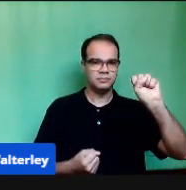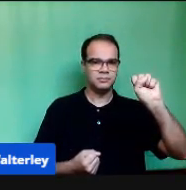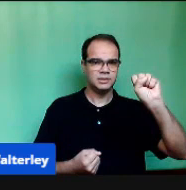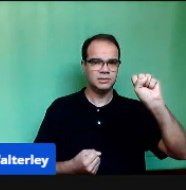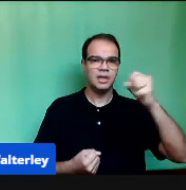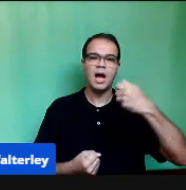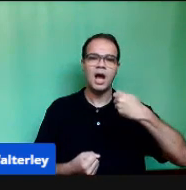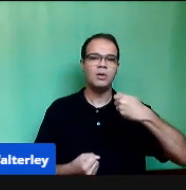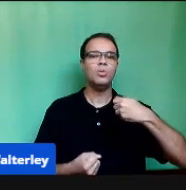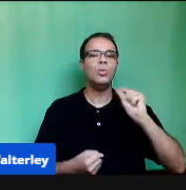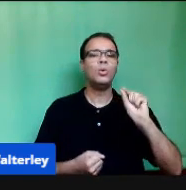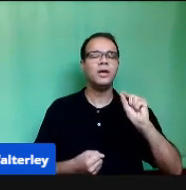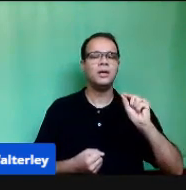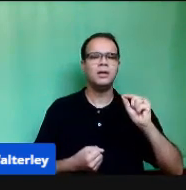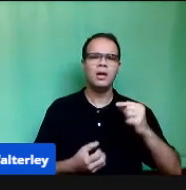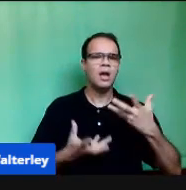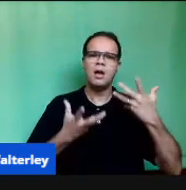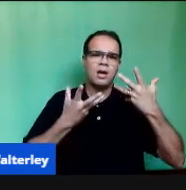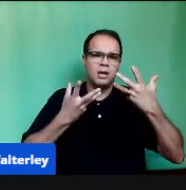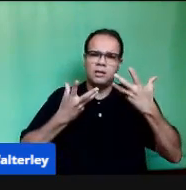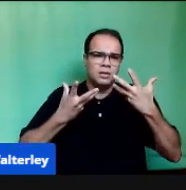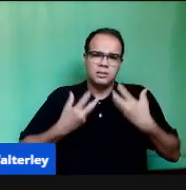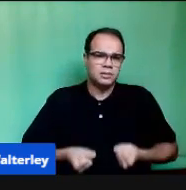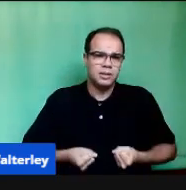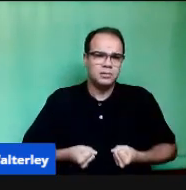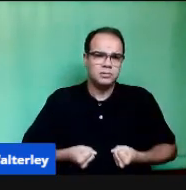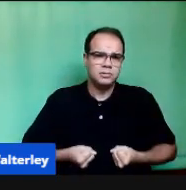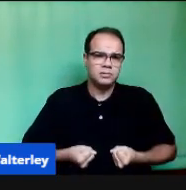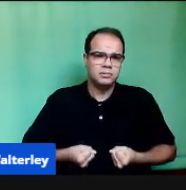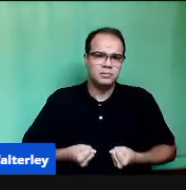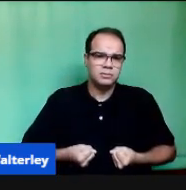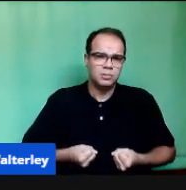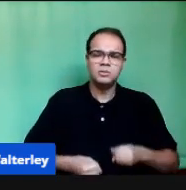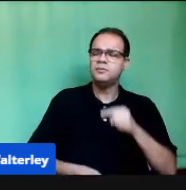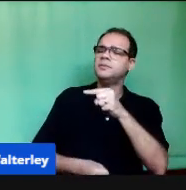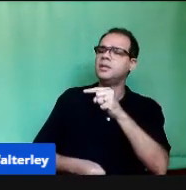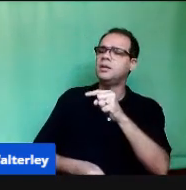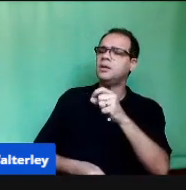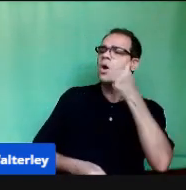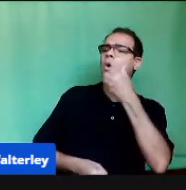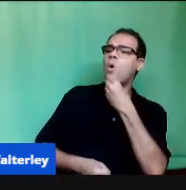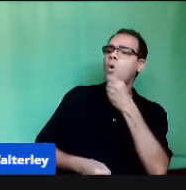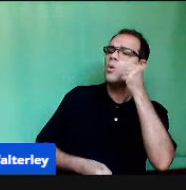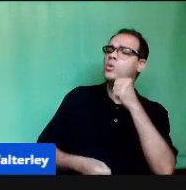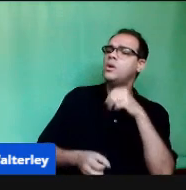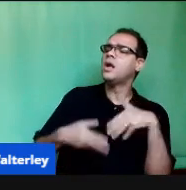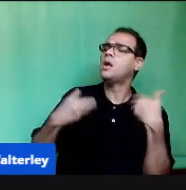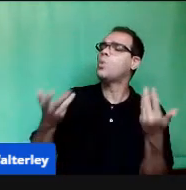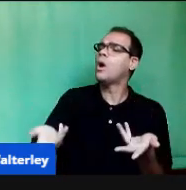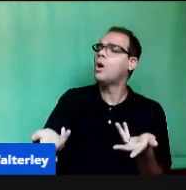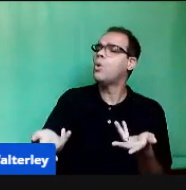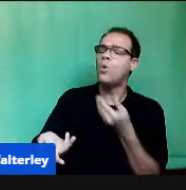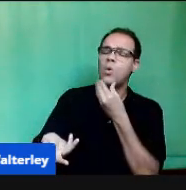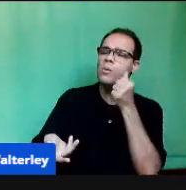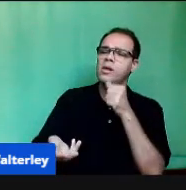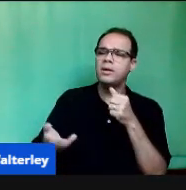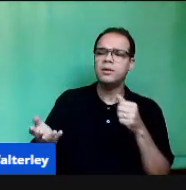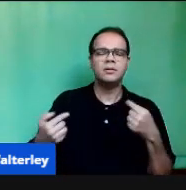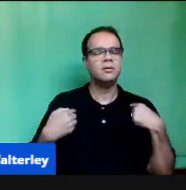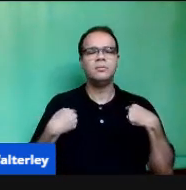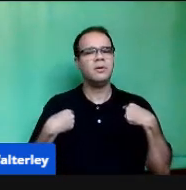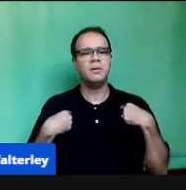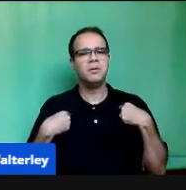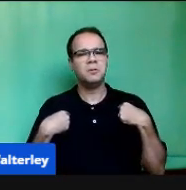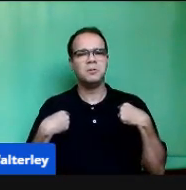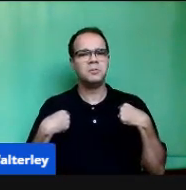falando disso. E nós vamos ter pessoas que se identificam também como pessoas não binárias, assim. A